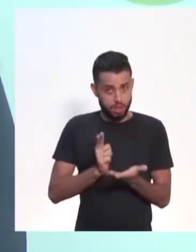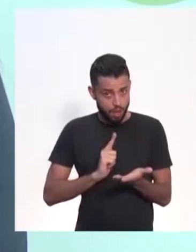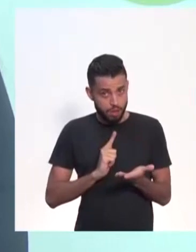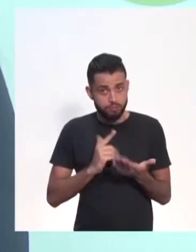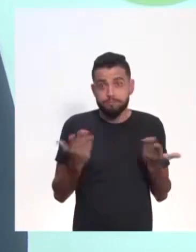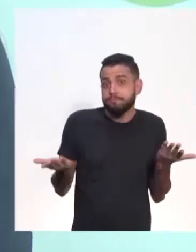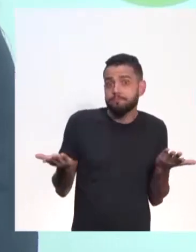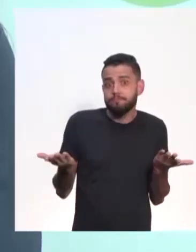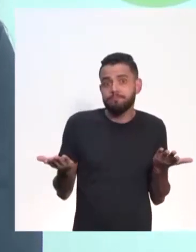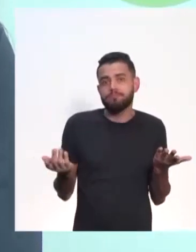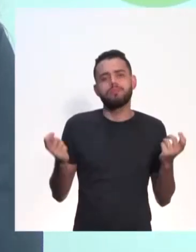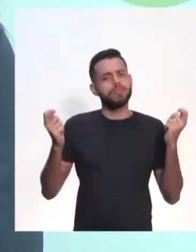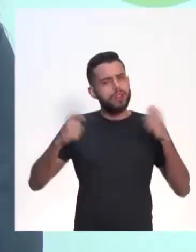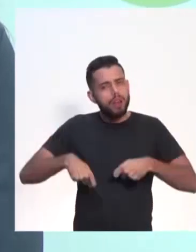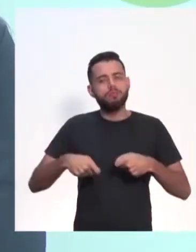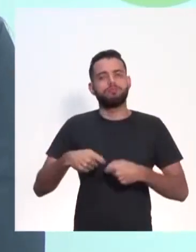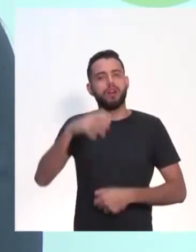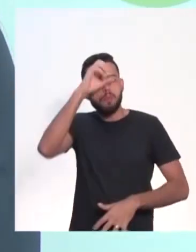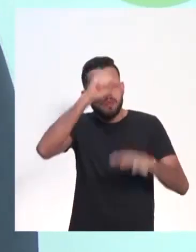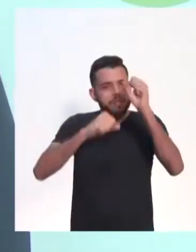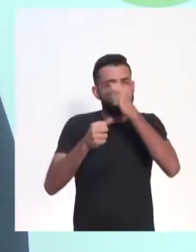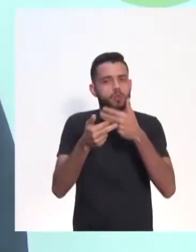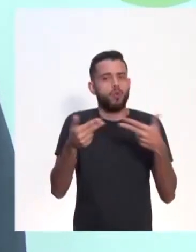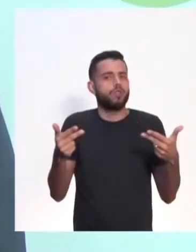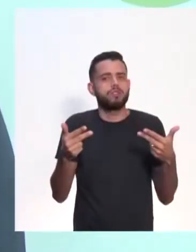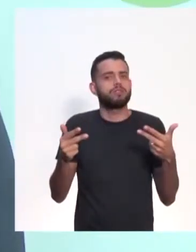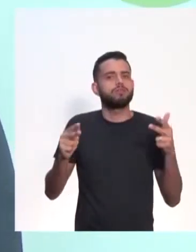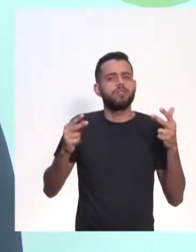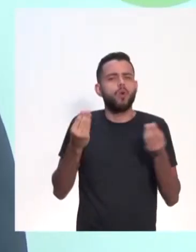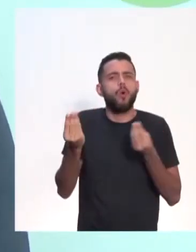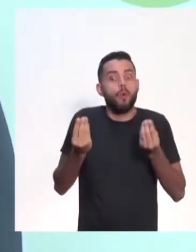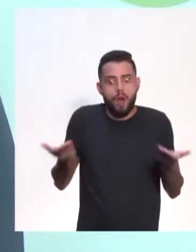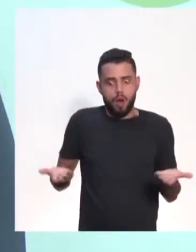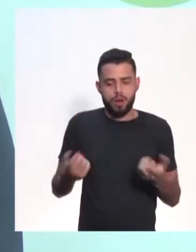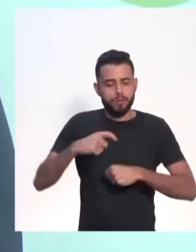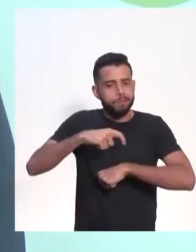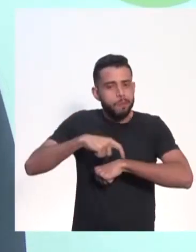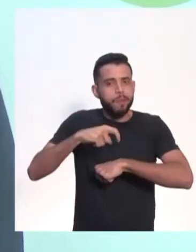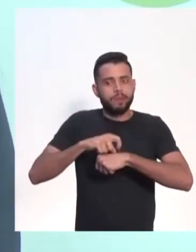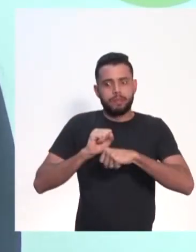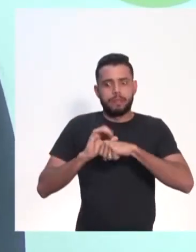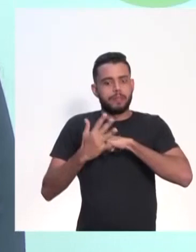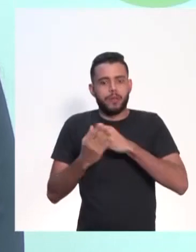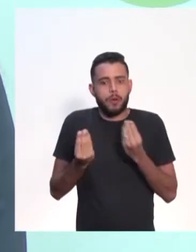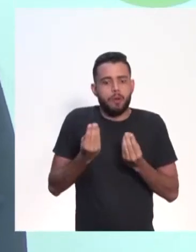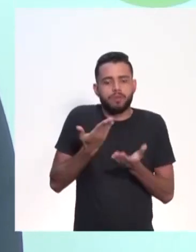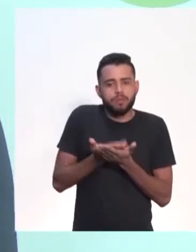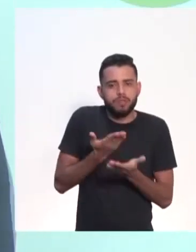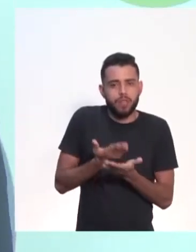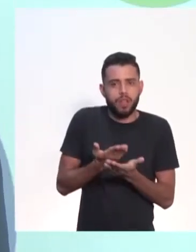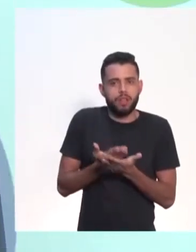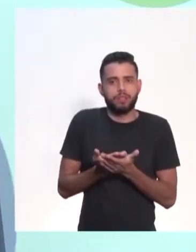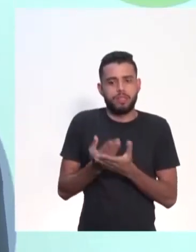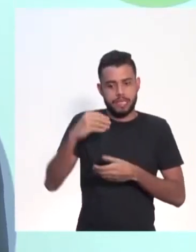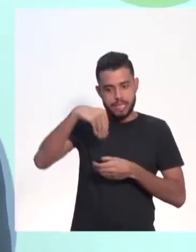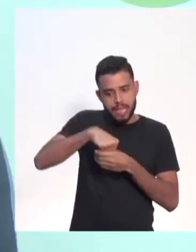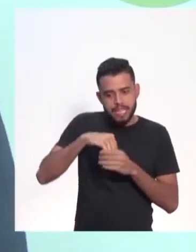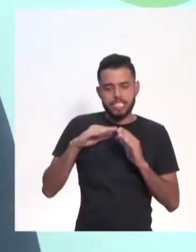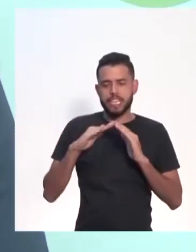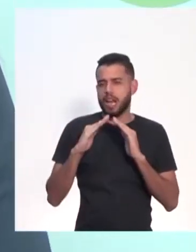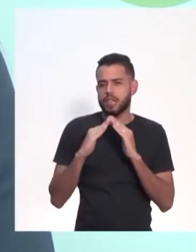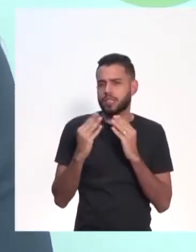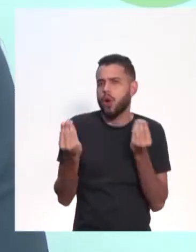que eu poderia aprender sobre estudar nesse momento em que a gente retorna às aulas dentro das nossas